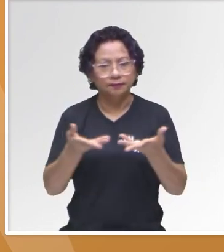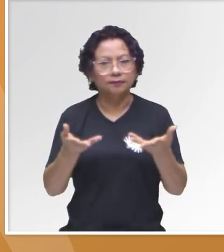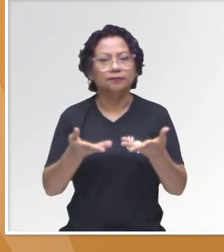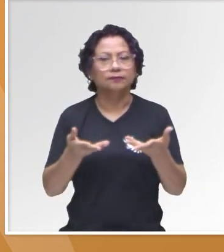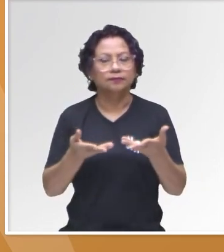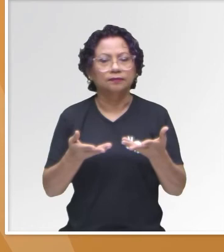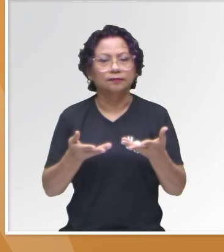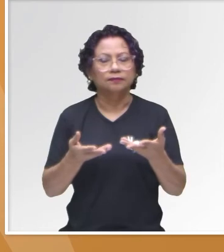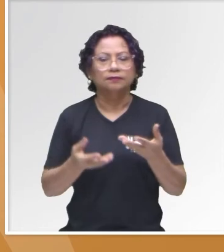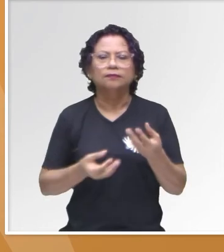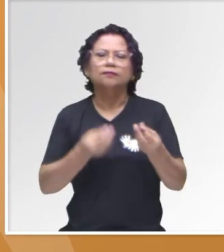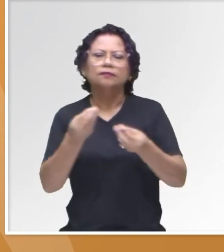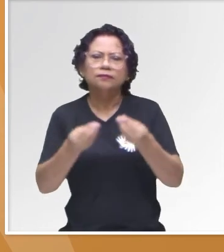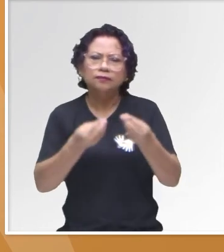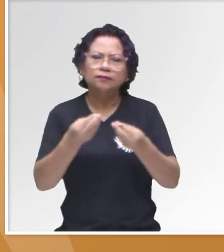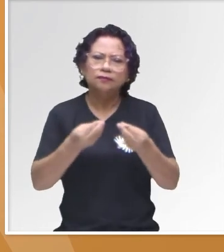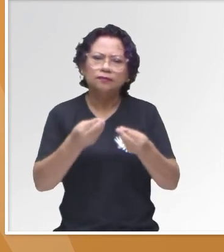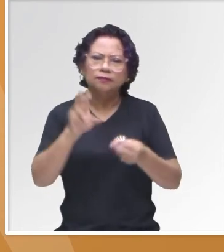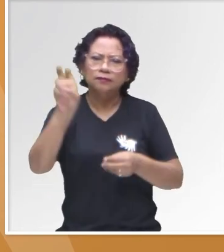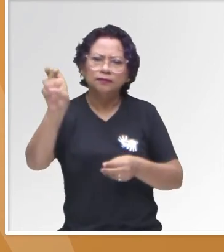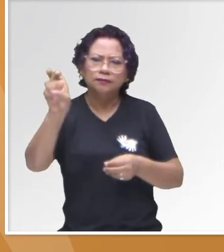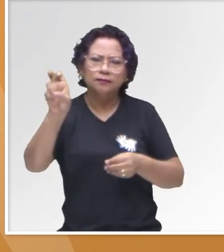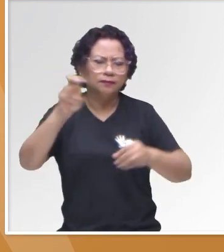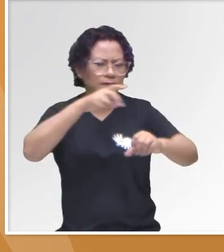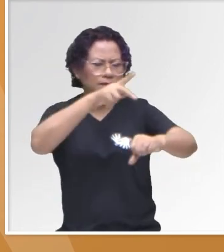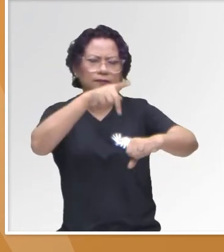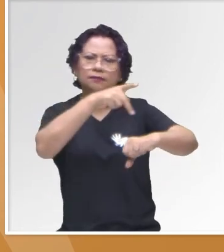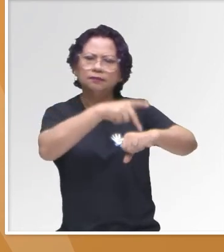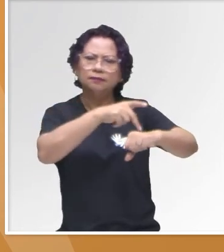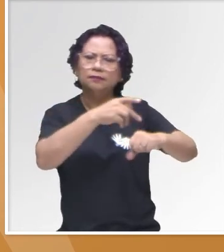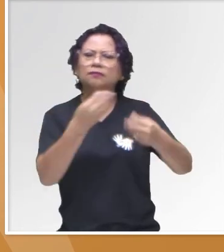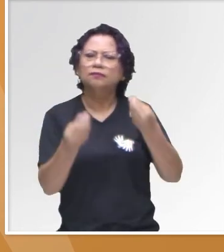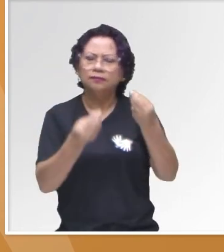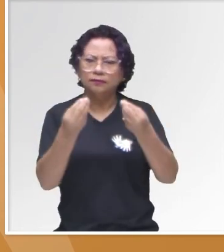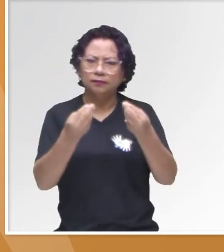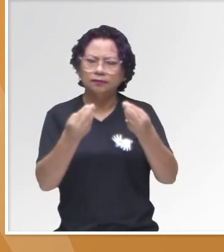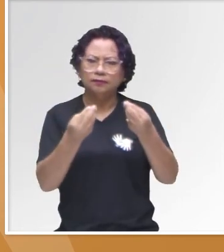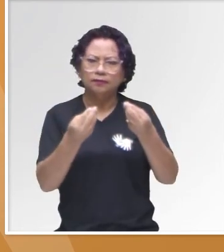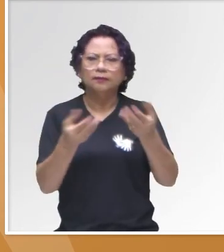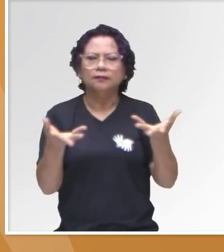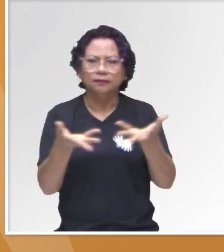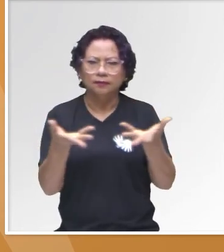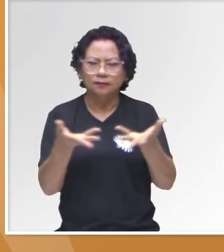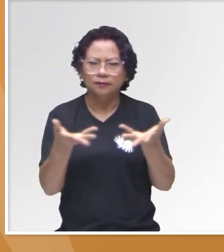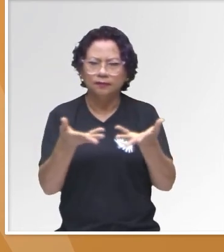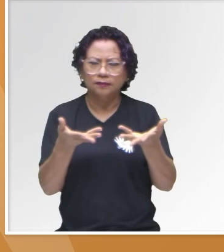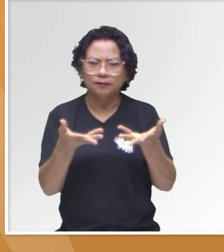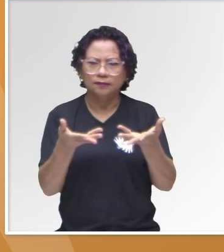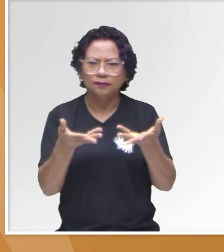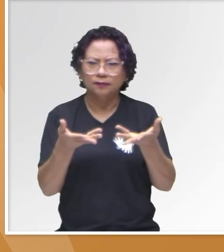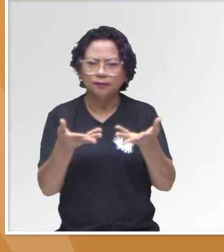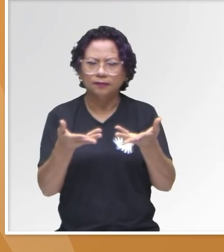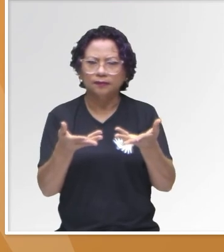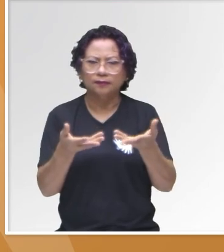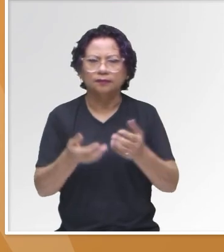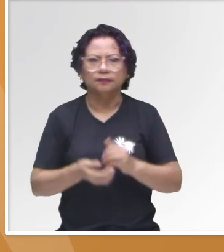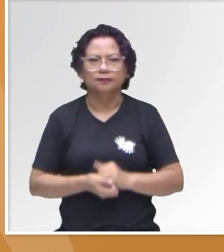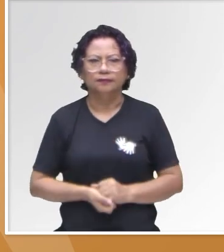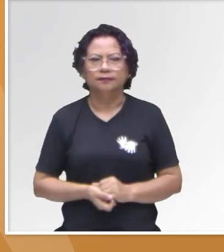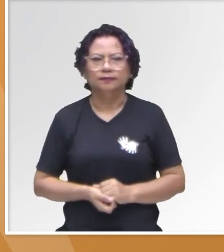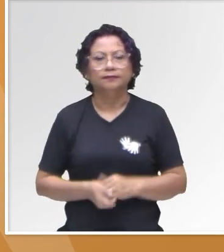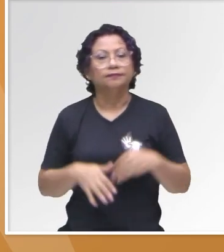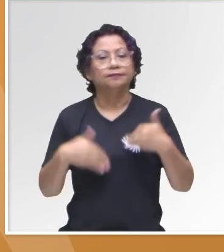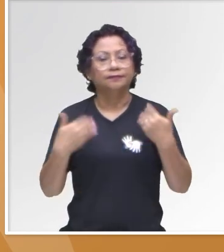se encontram, né, como é que se encontra a situação desses 5 países aí que a gente viu.